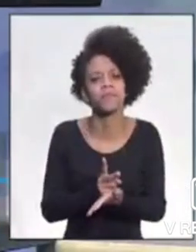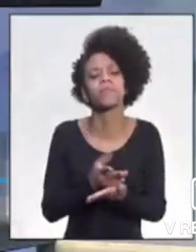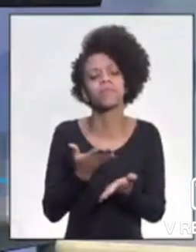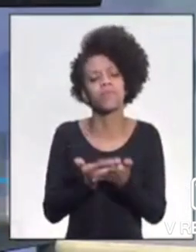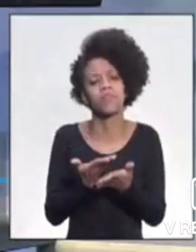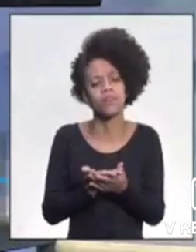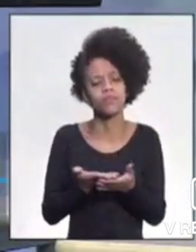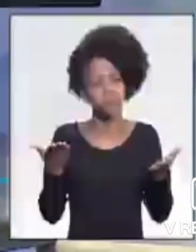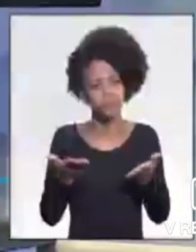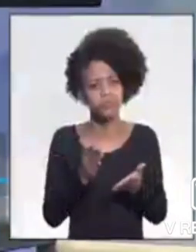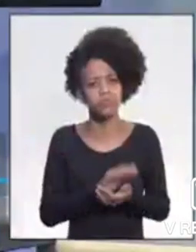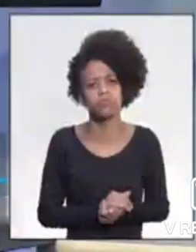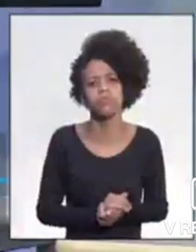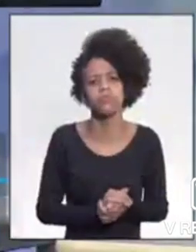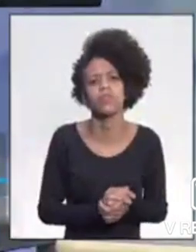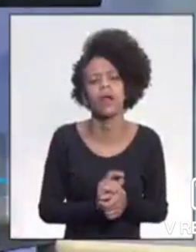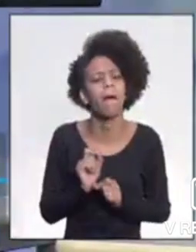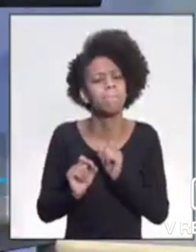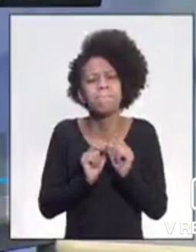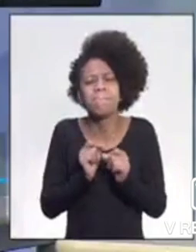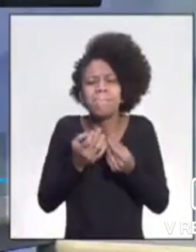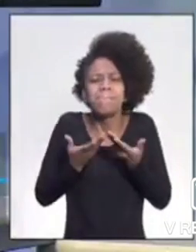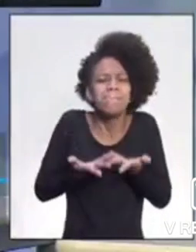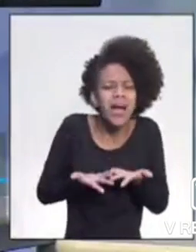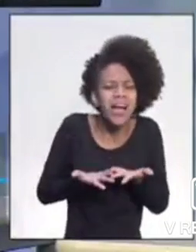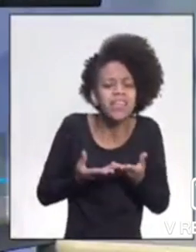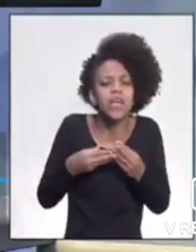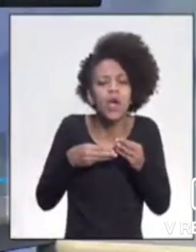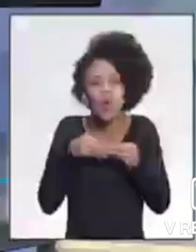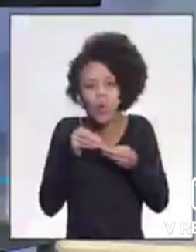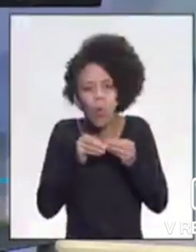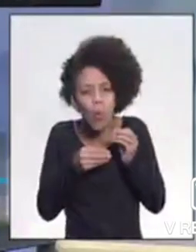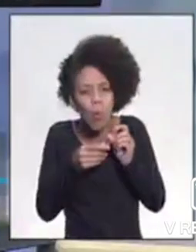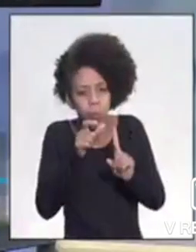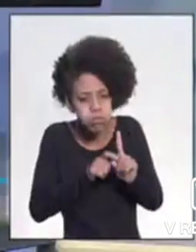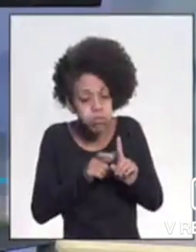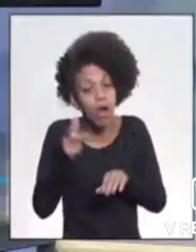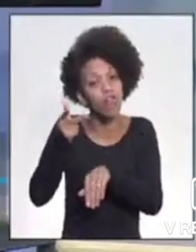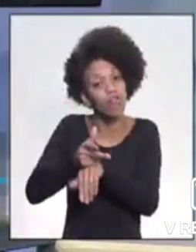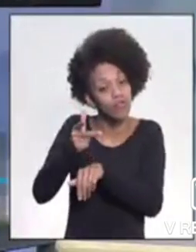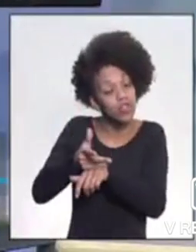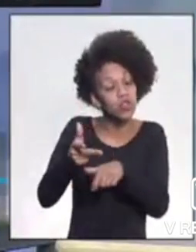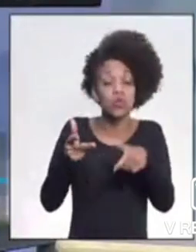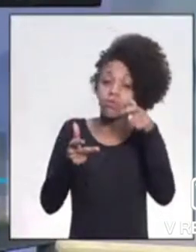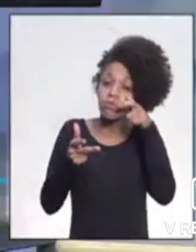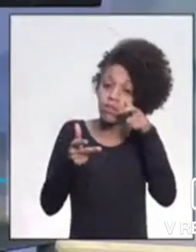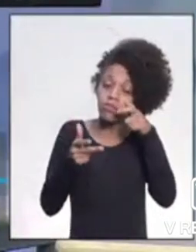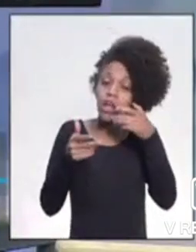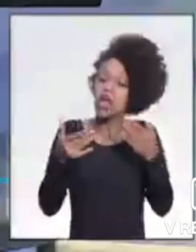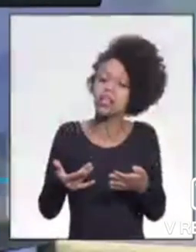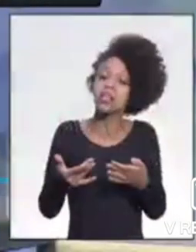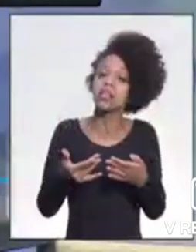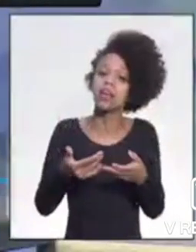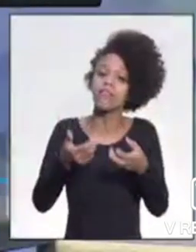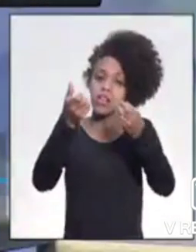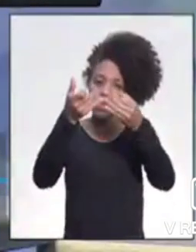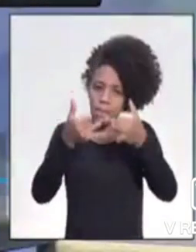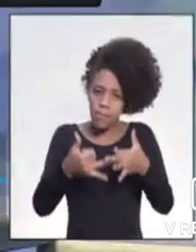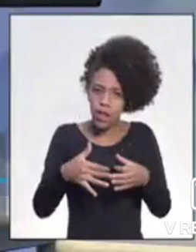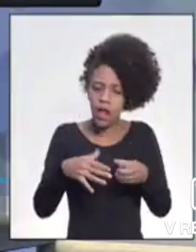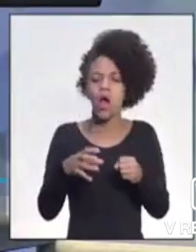de hoje, que fala para que servem os modelos, vamos ver um pequeno vídeo, tá ok? Que vai dar a introdução aos